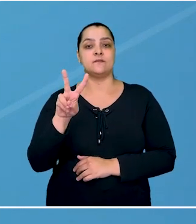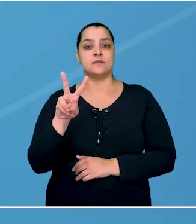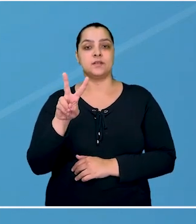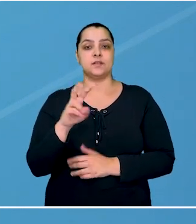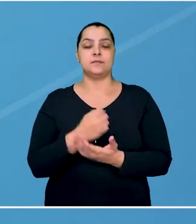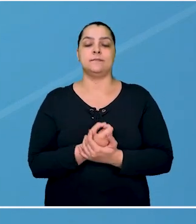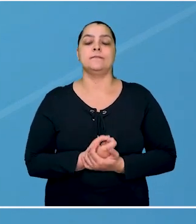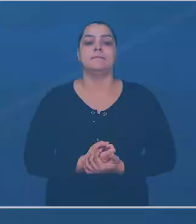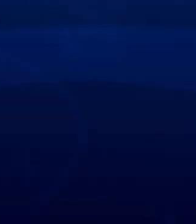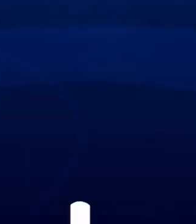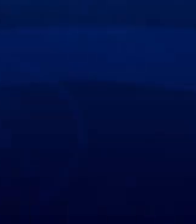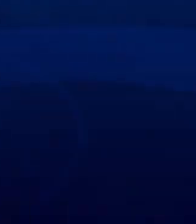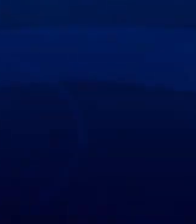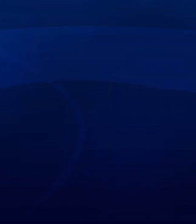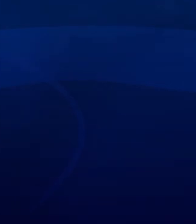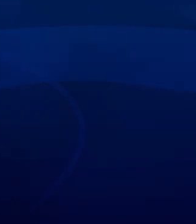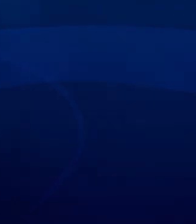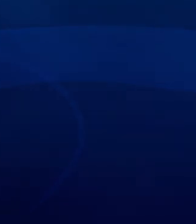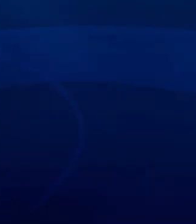A gente volta já.